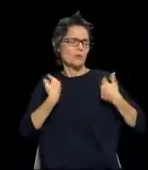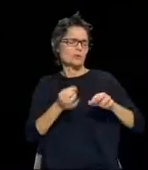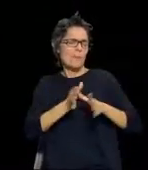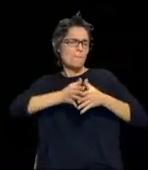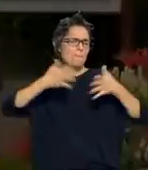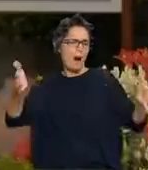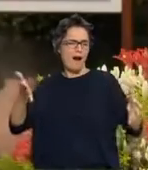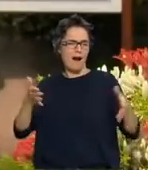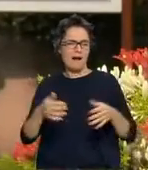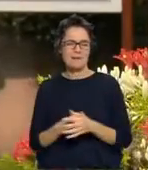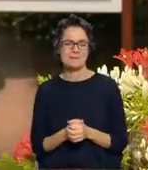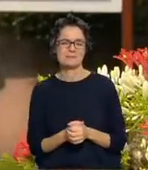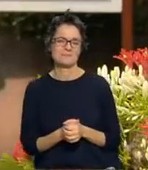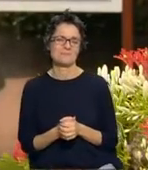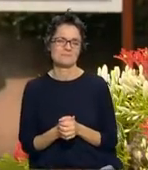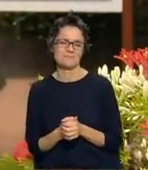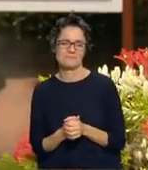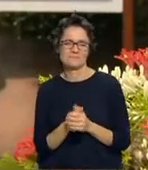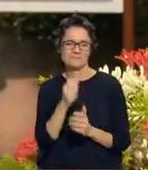corações.